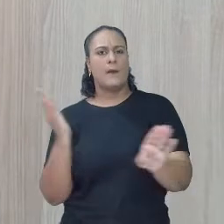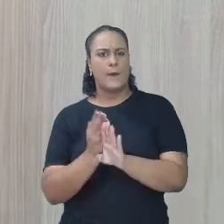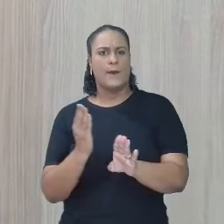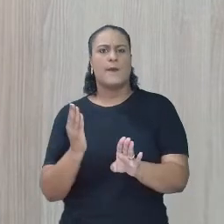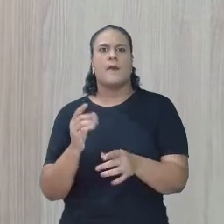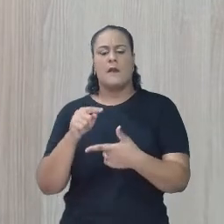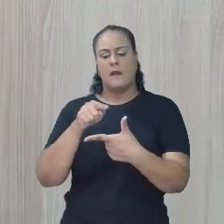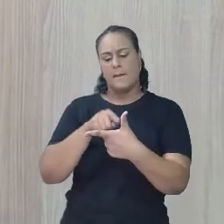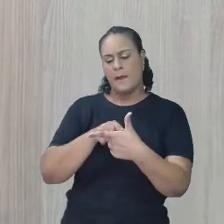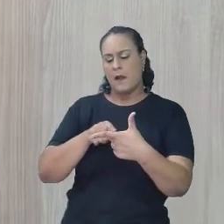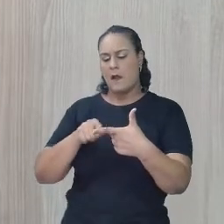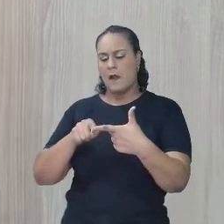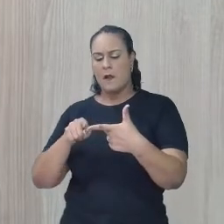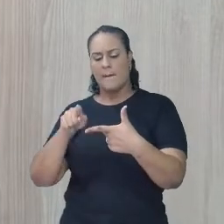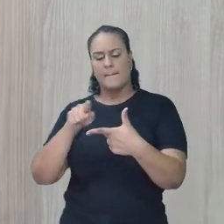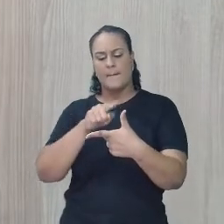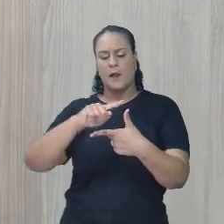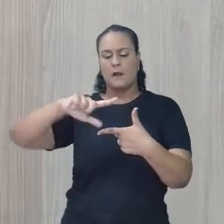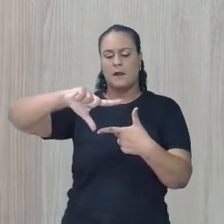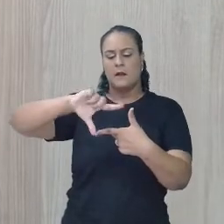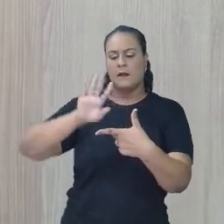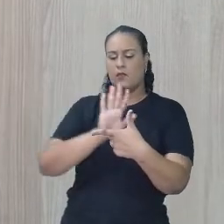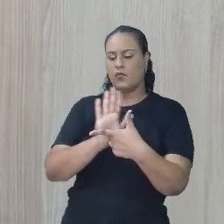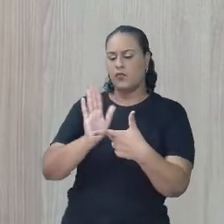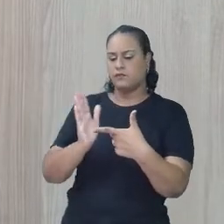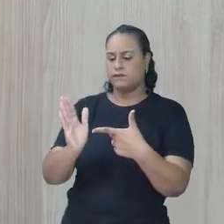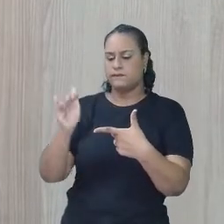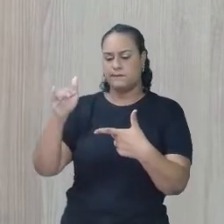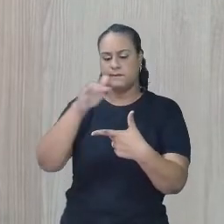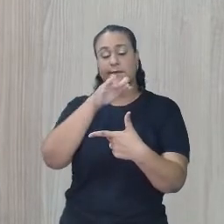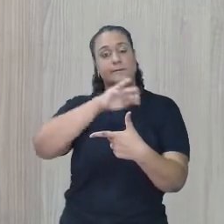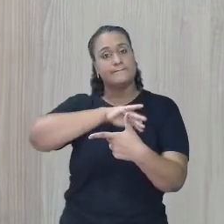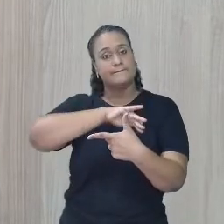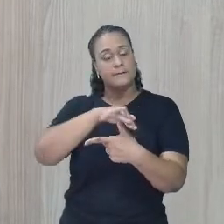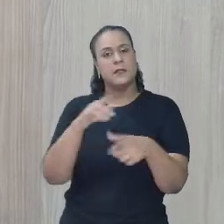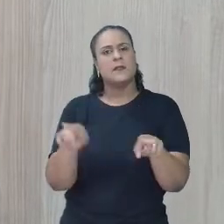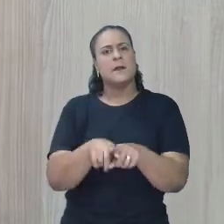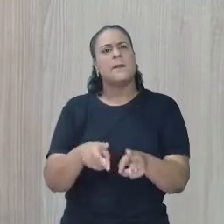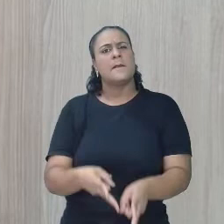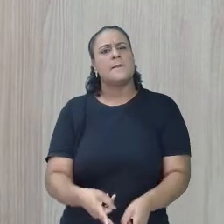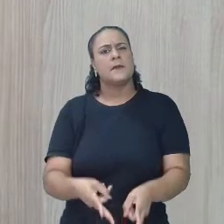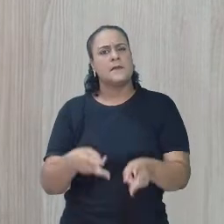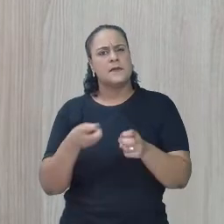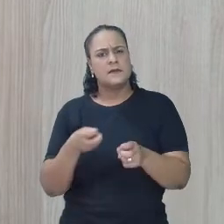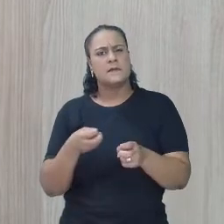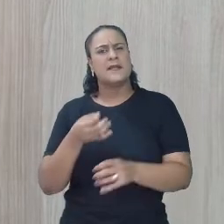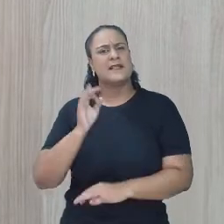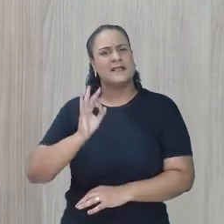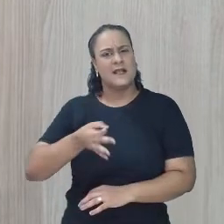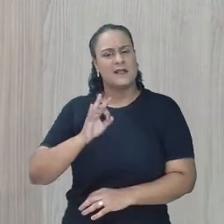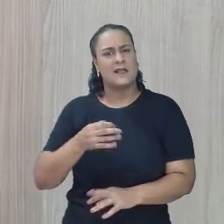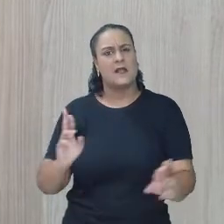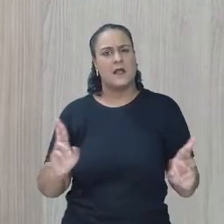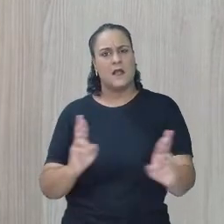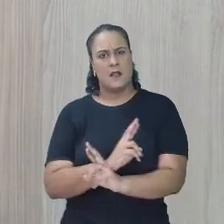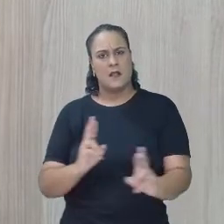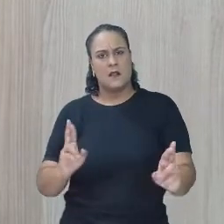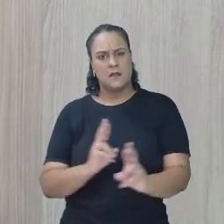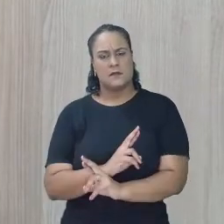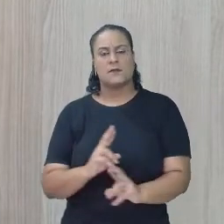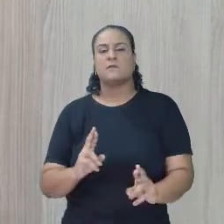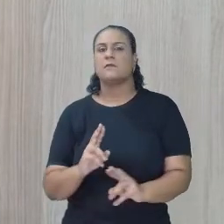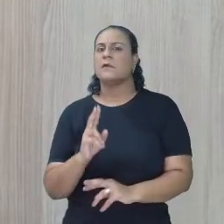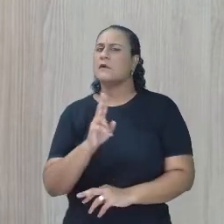esses vértices, faces e arestas de um poliedro, e para você verificar se está correto essa relação, tá?